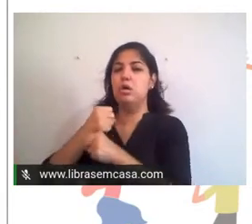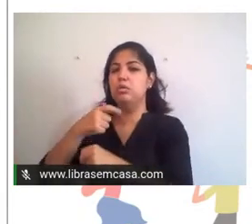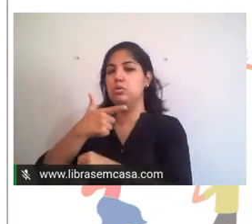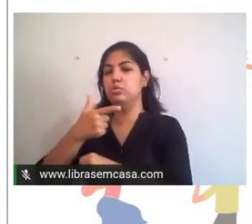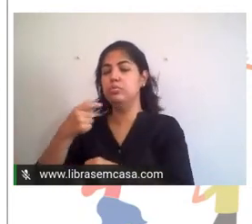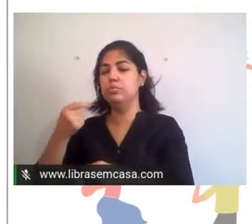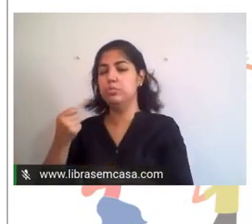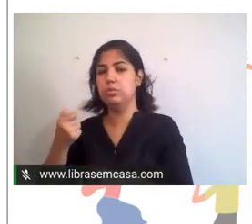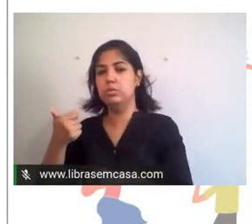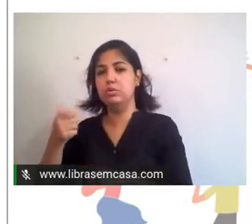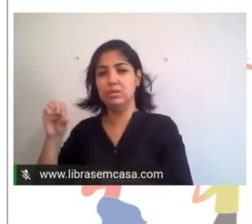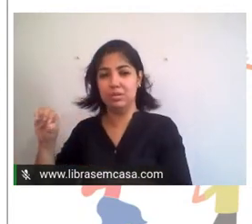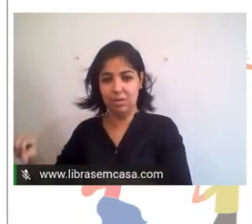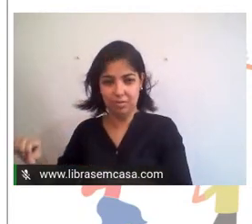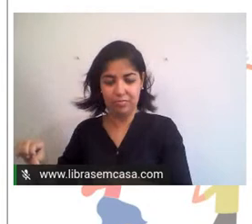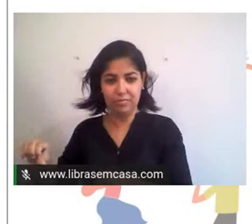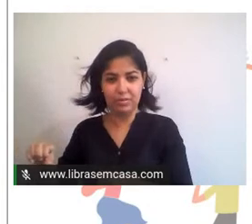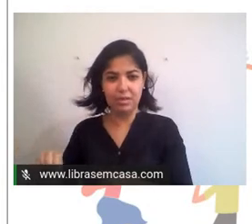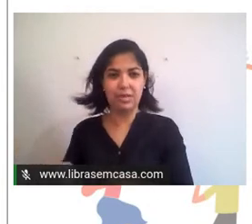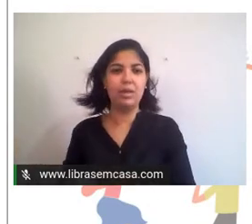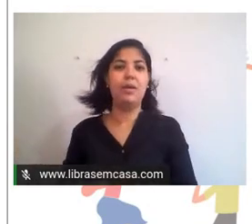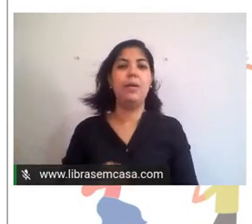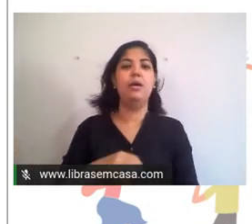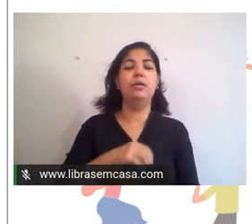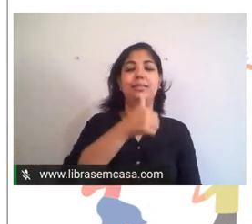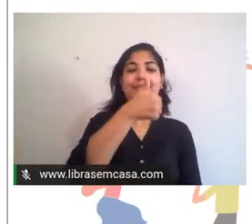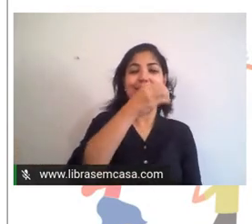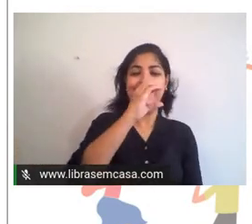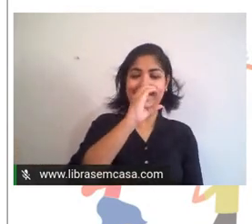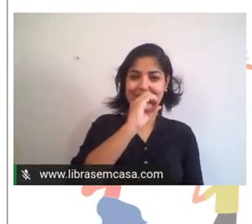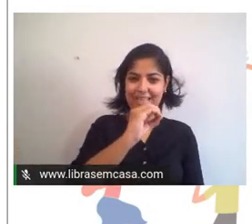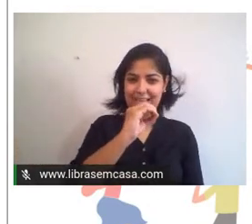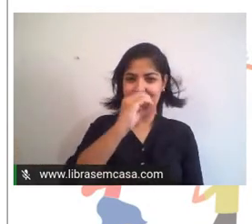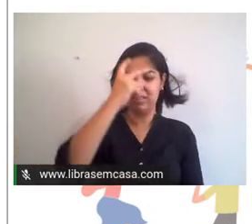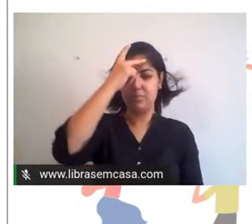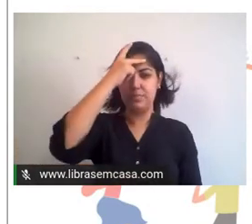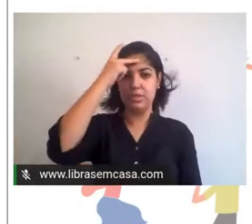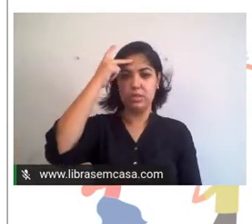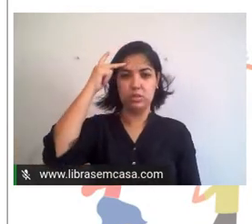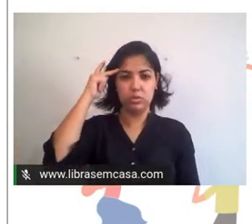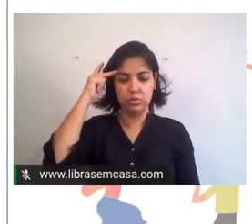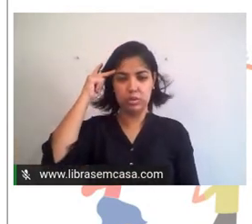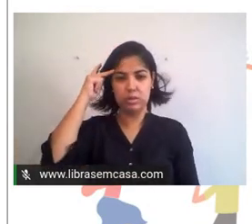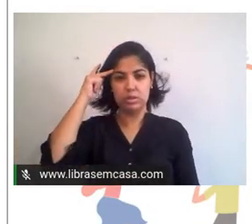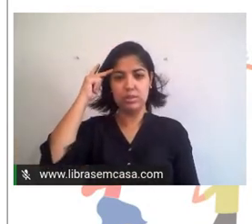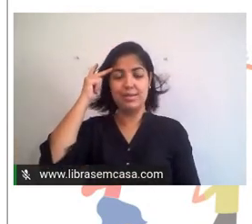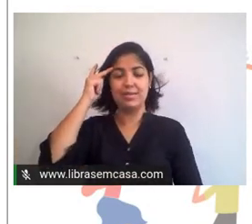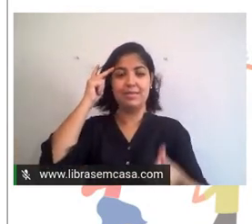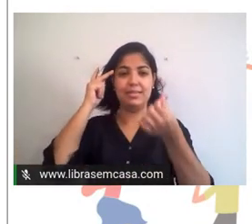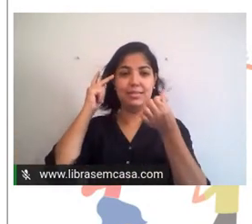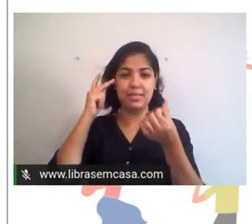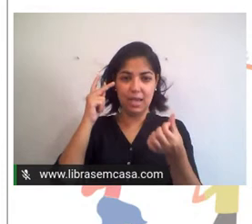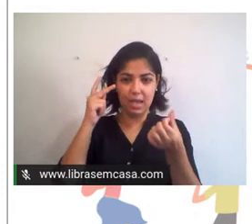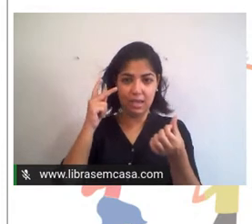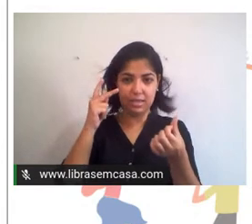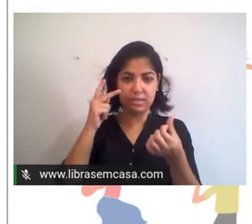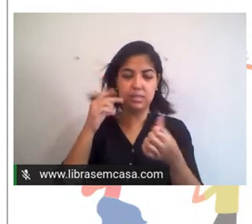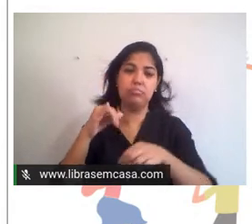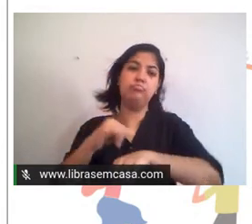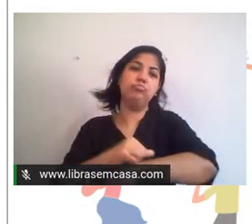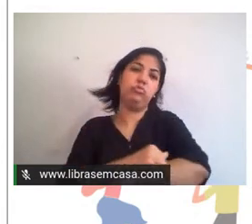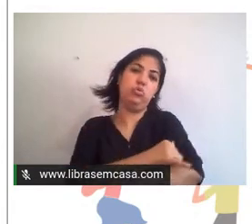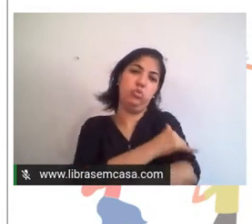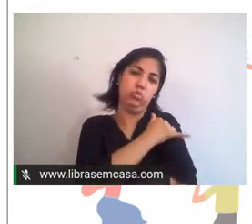que de cada 10 adultos no Brasil, 6 estão com excesso de peso. Isso são 95 milhões